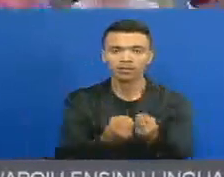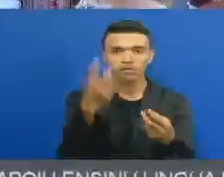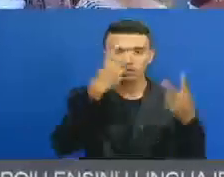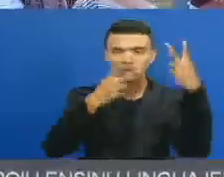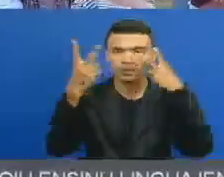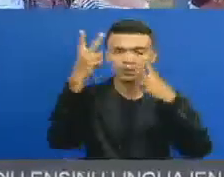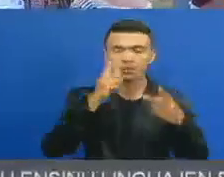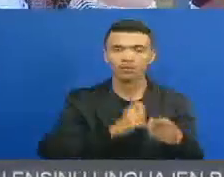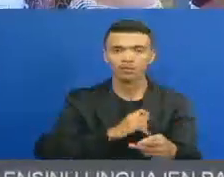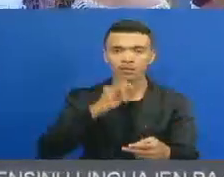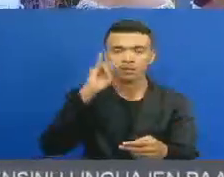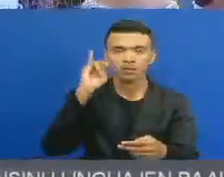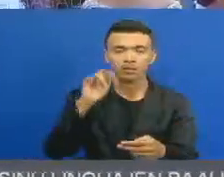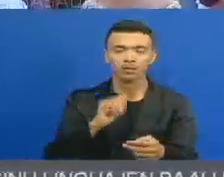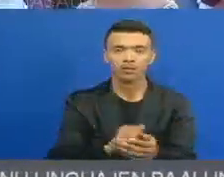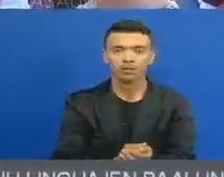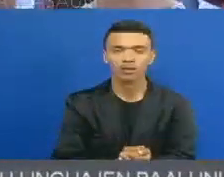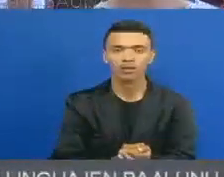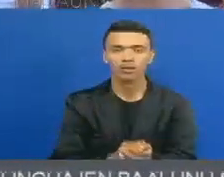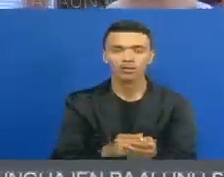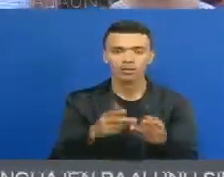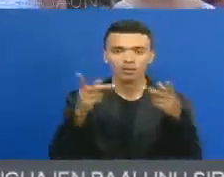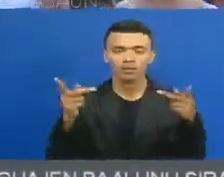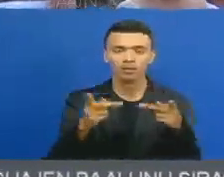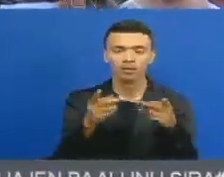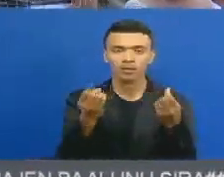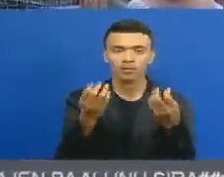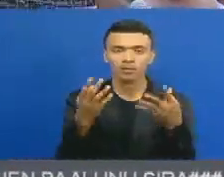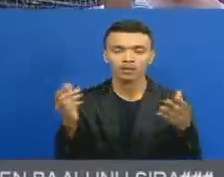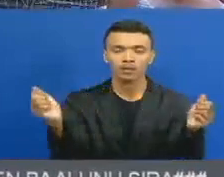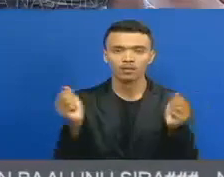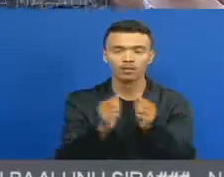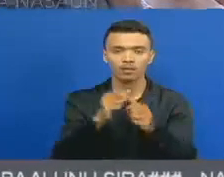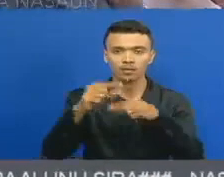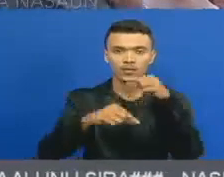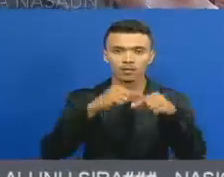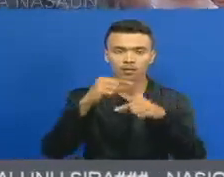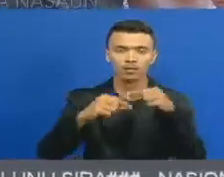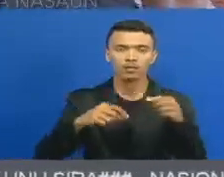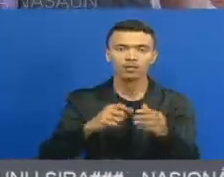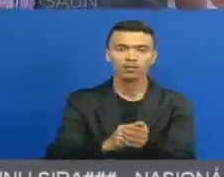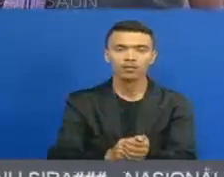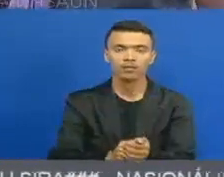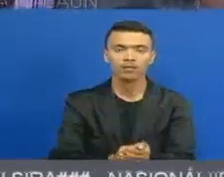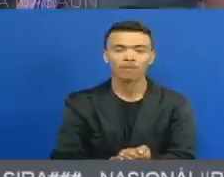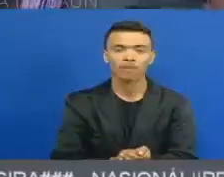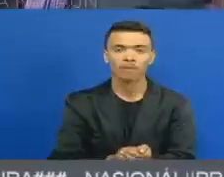Turiscai. E a discussão, logo que irá com as gerações a Bossavier Nian, então